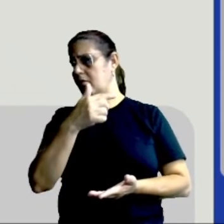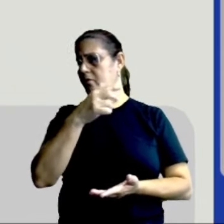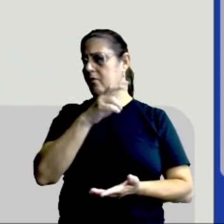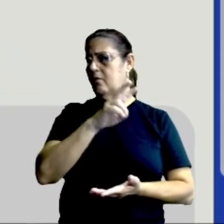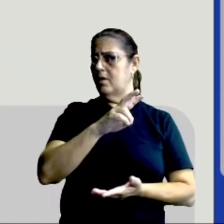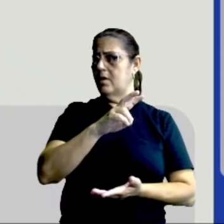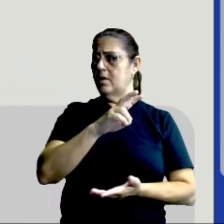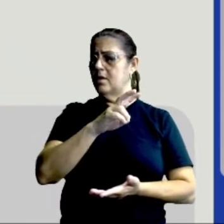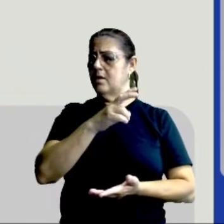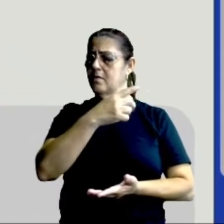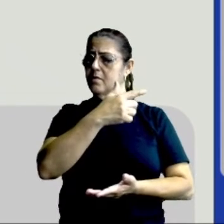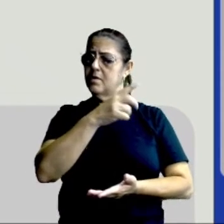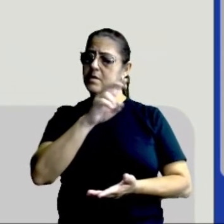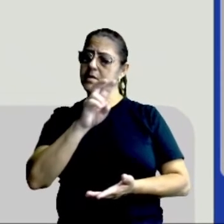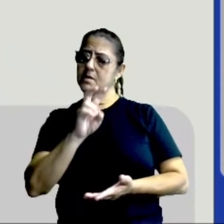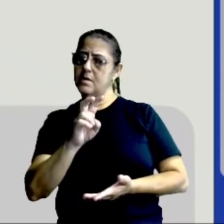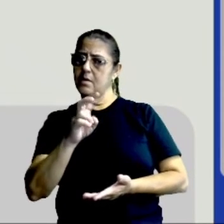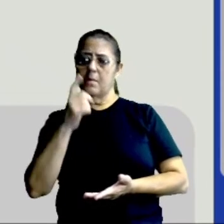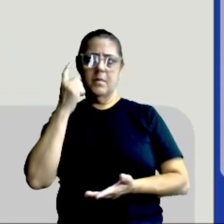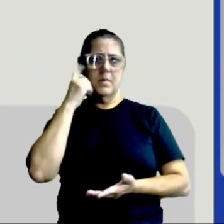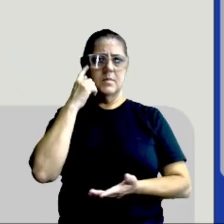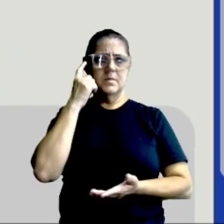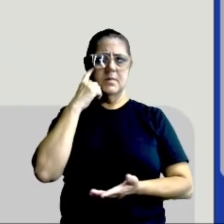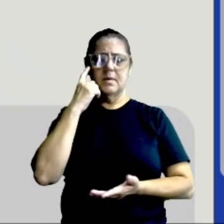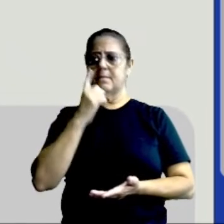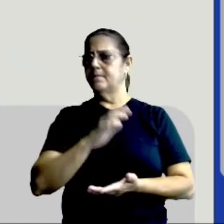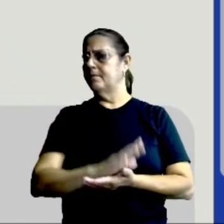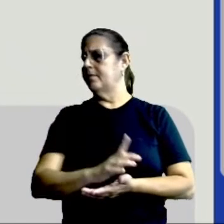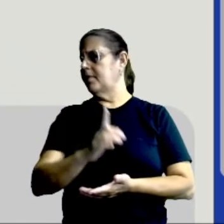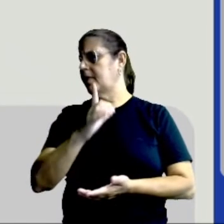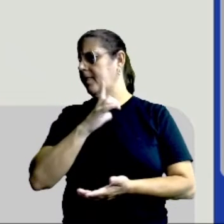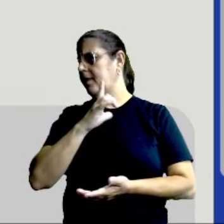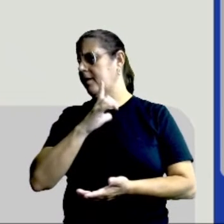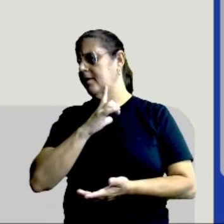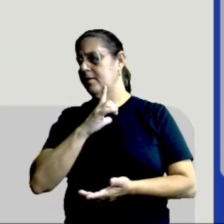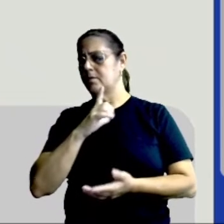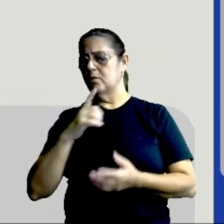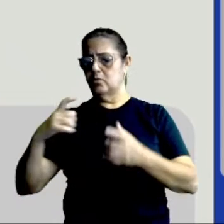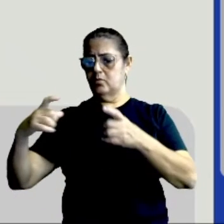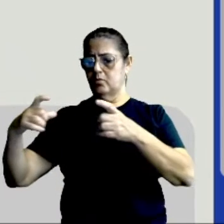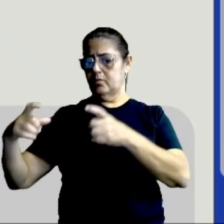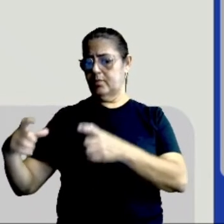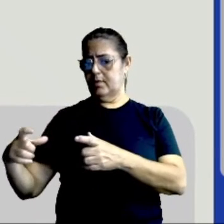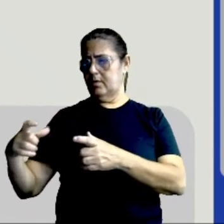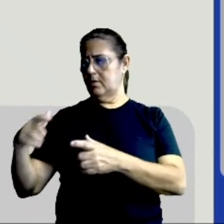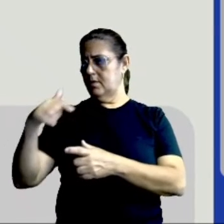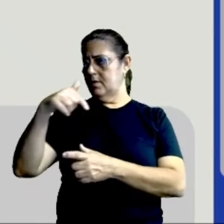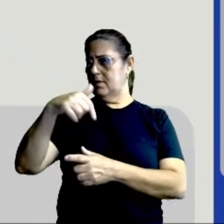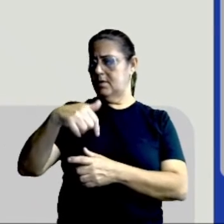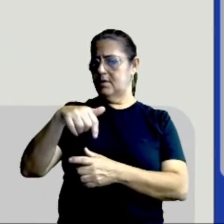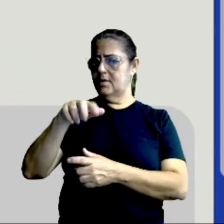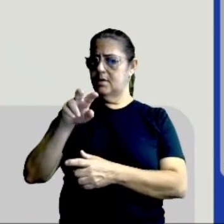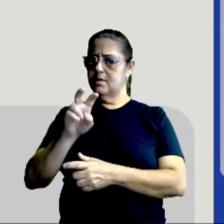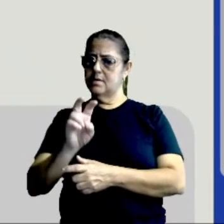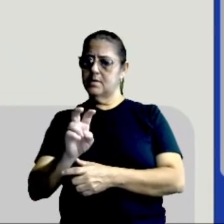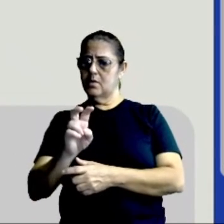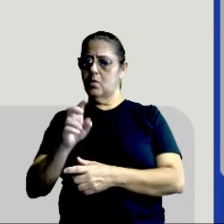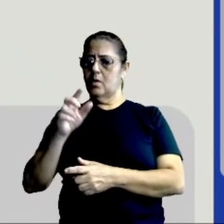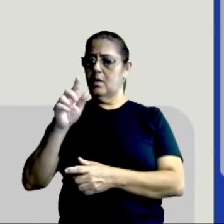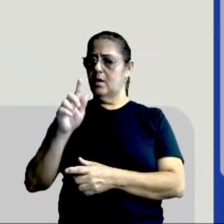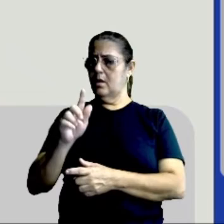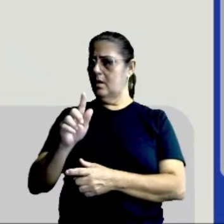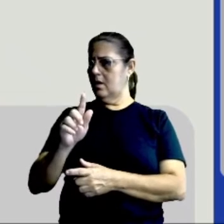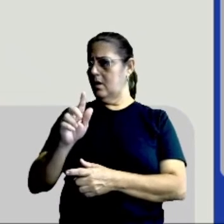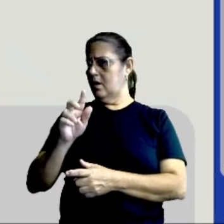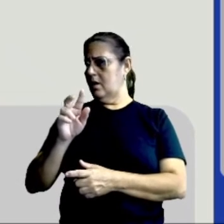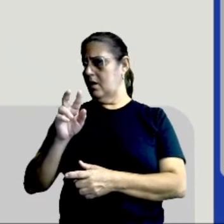Então, vamos pensar juntos aqui. No caso, gente, nós temos em um dos pratos um peso conhecido de